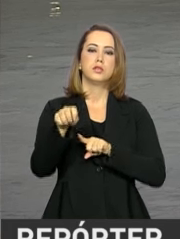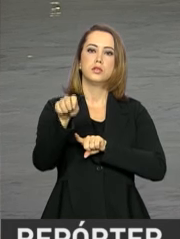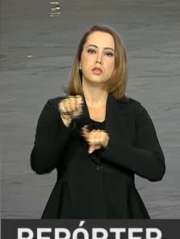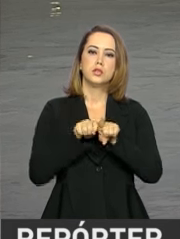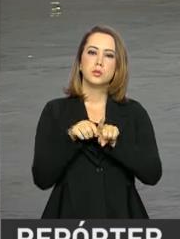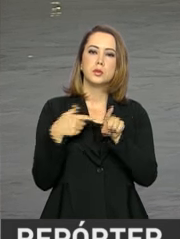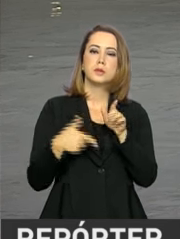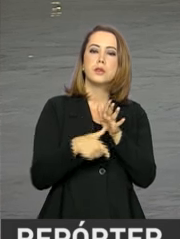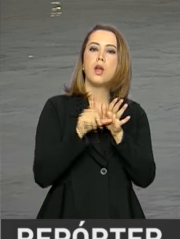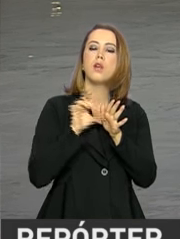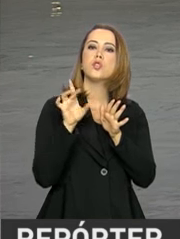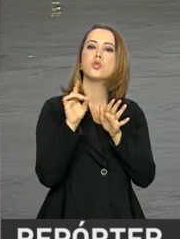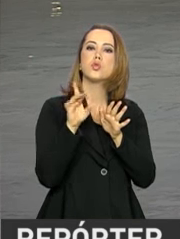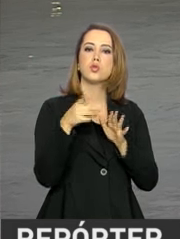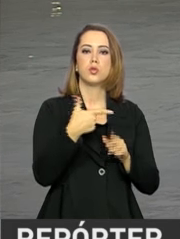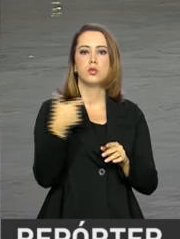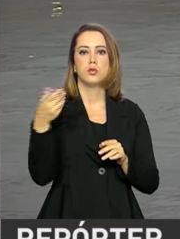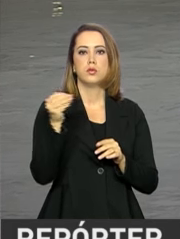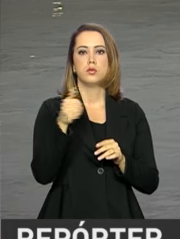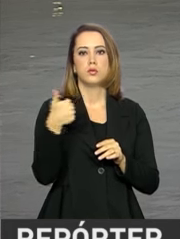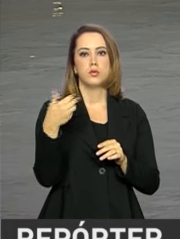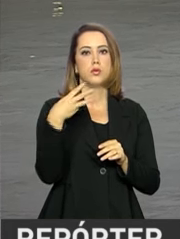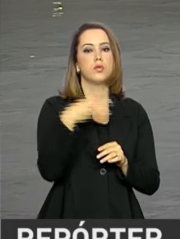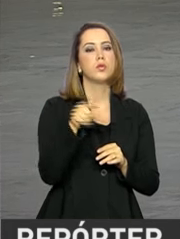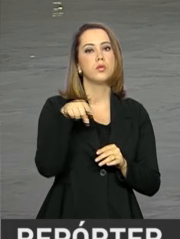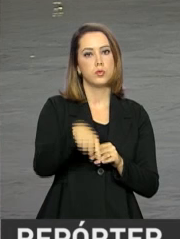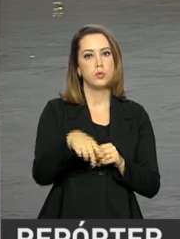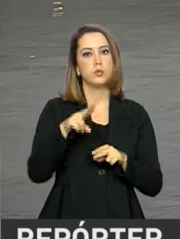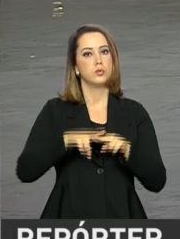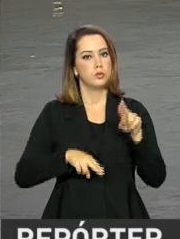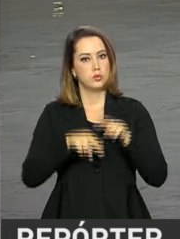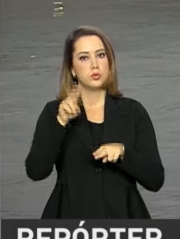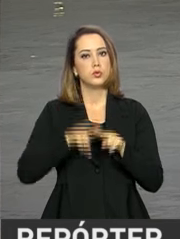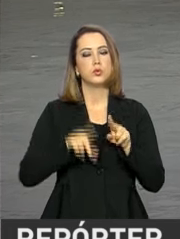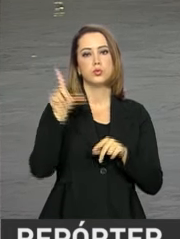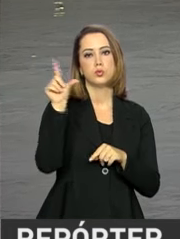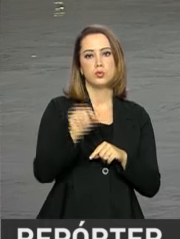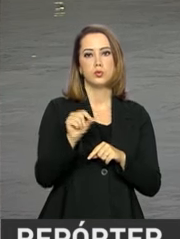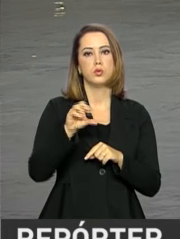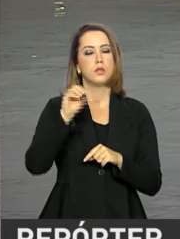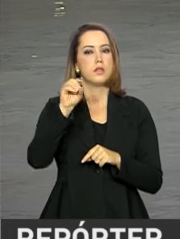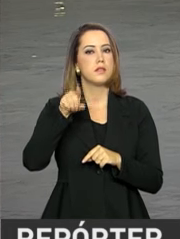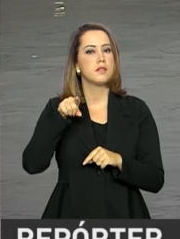em 2013. O IPCA 15 de junho deste ano registrou